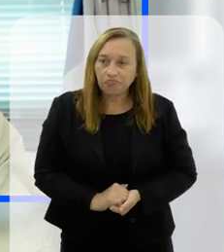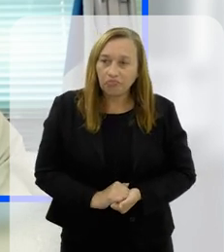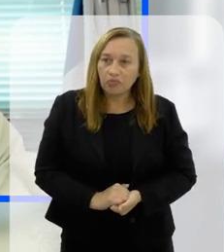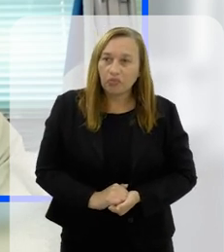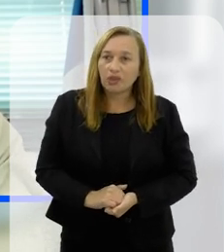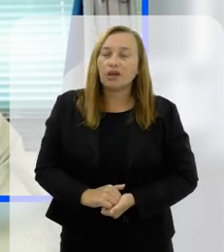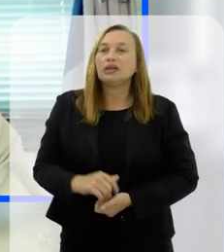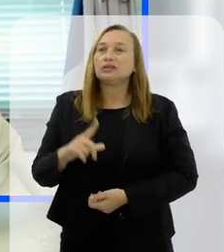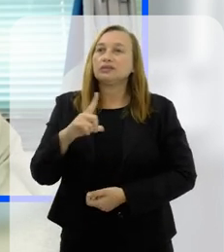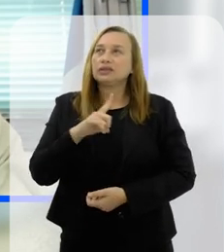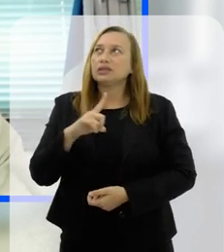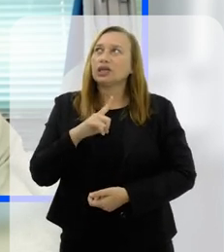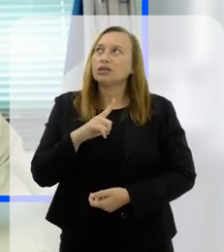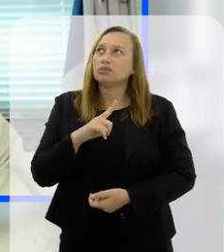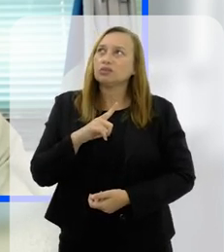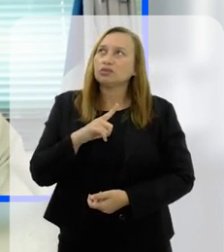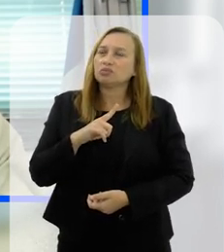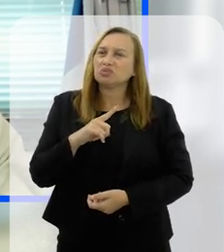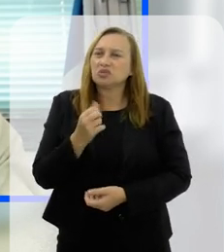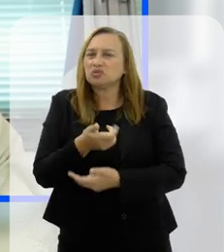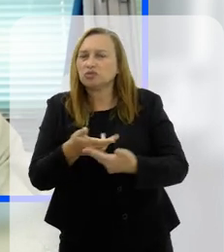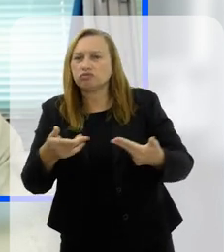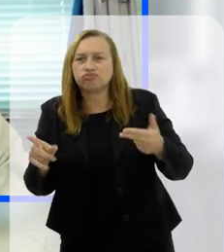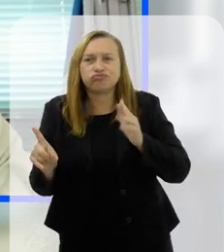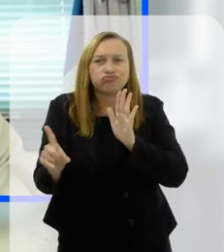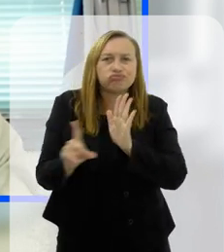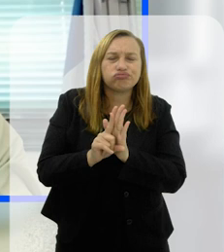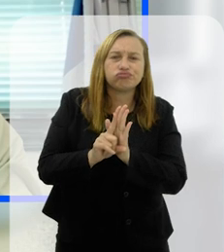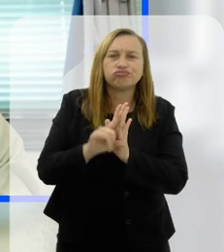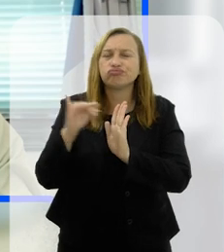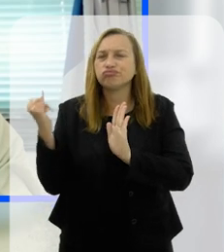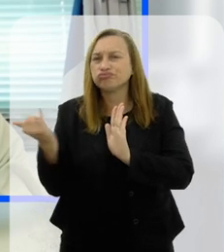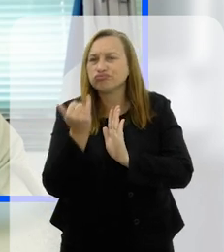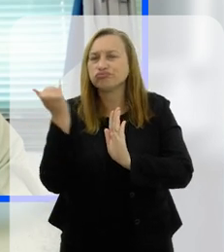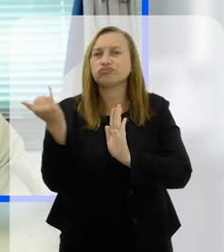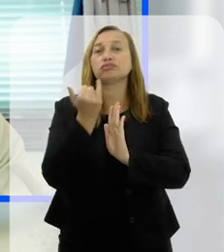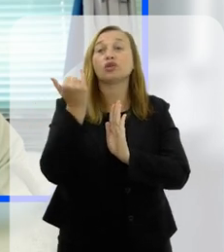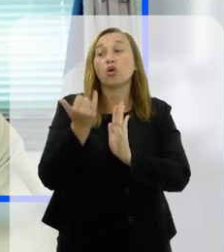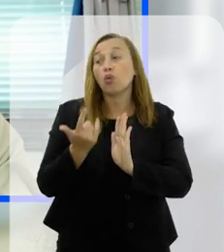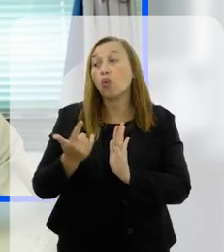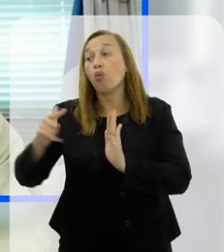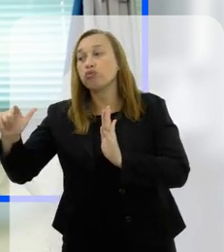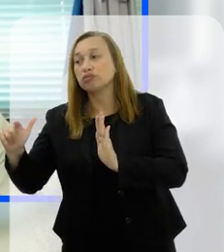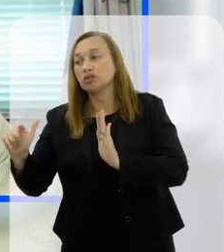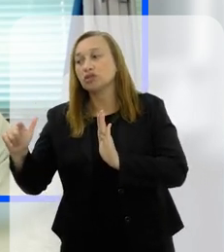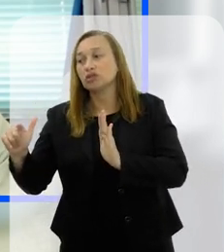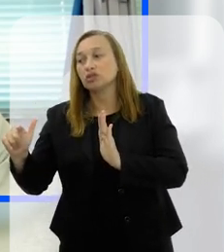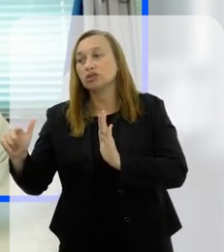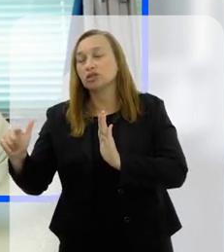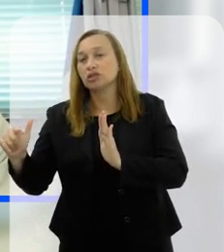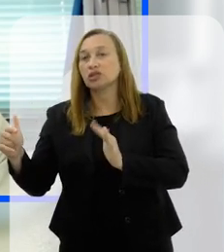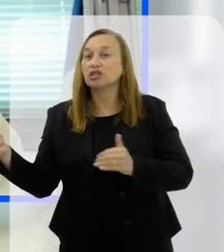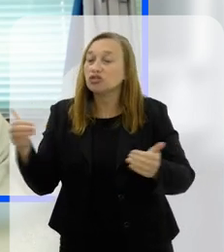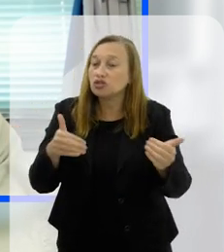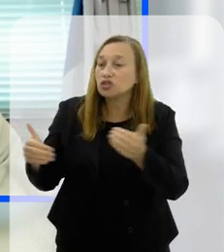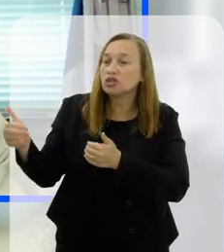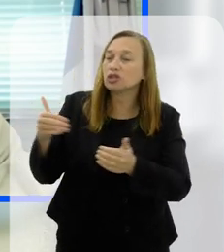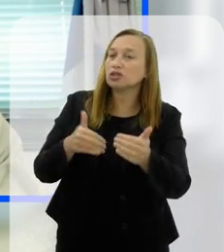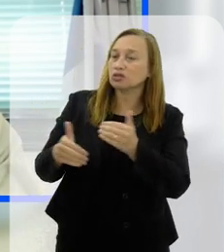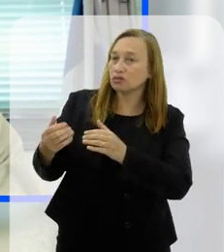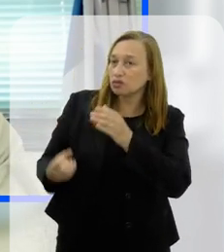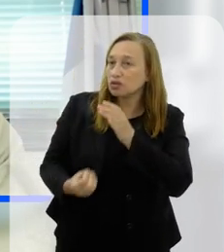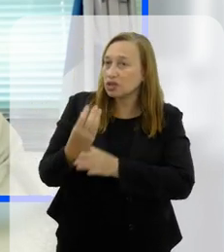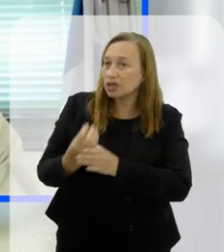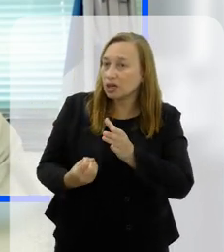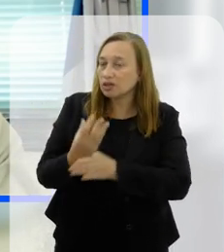eh nós temos uma série de de leis muito importantes e outras que estão por vir que